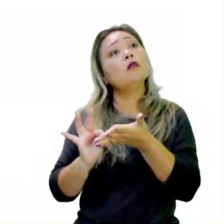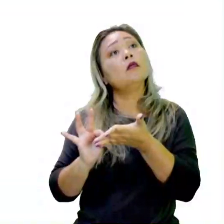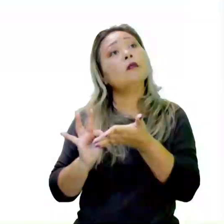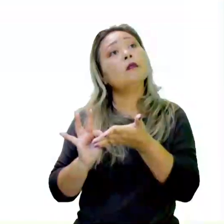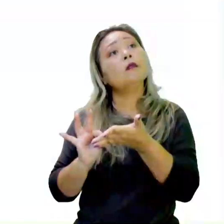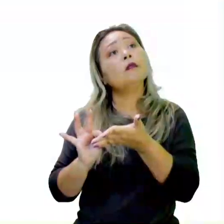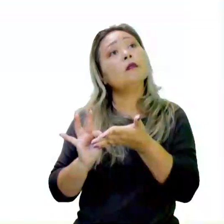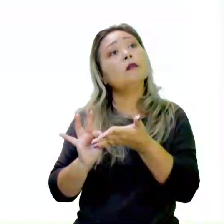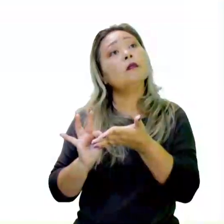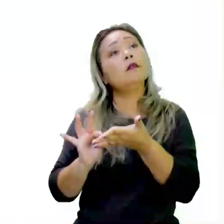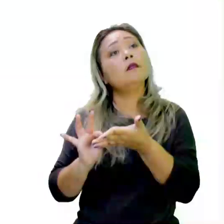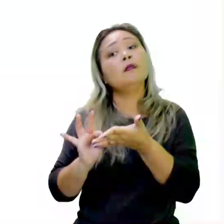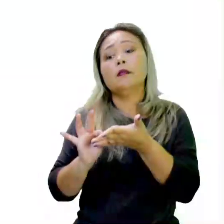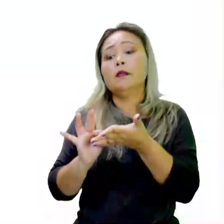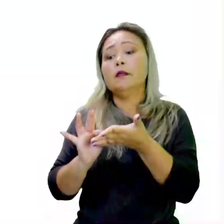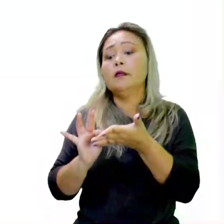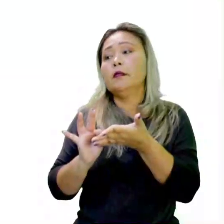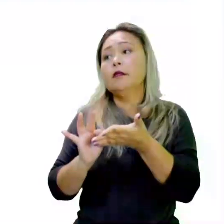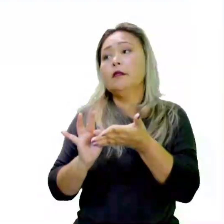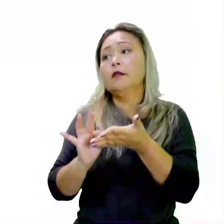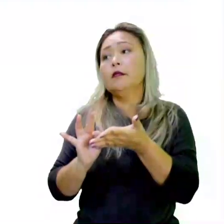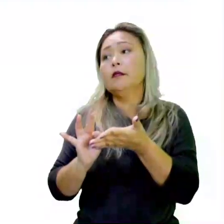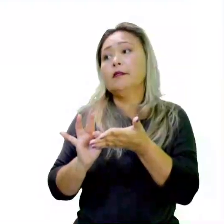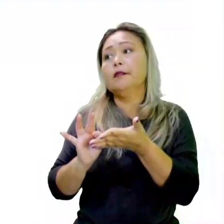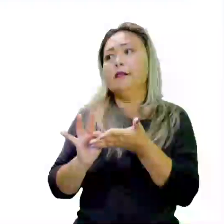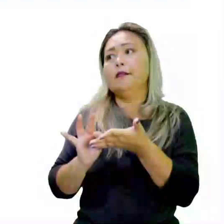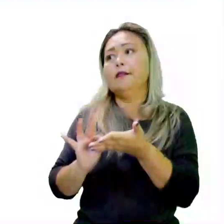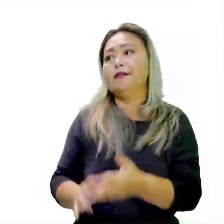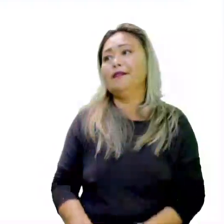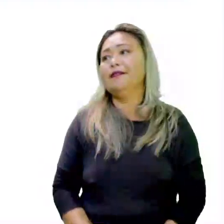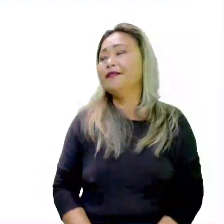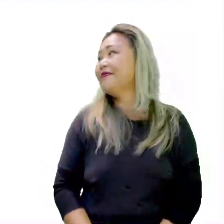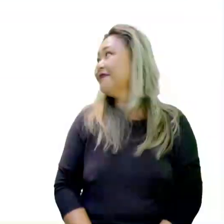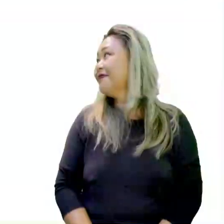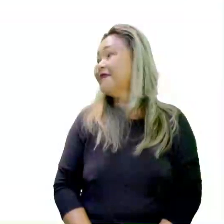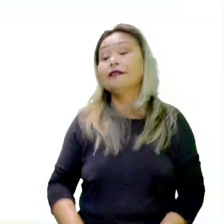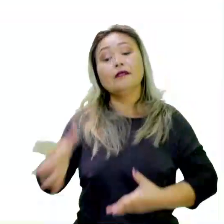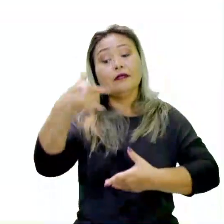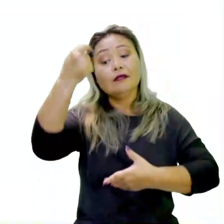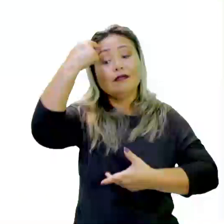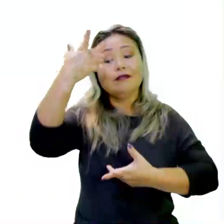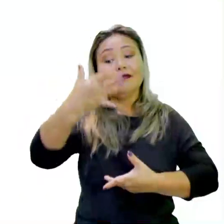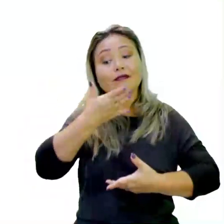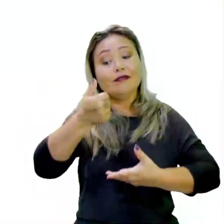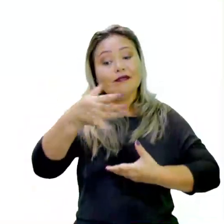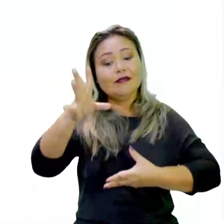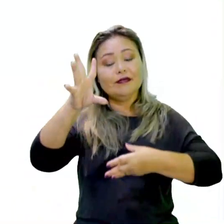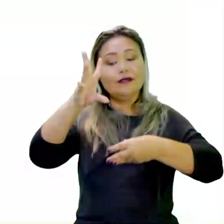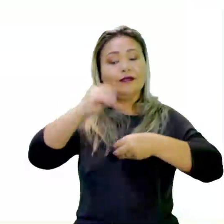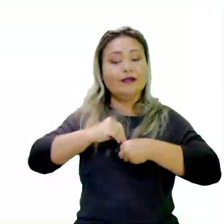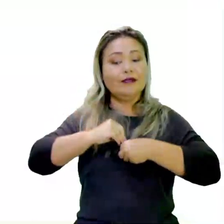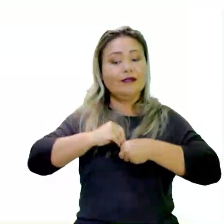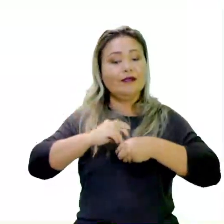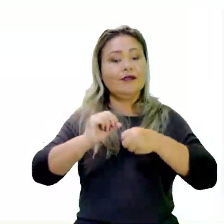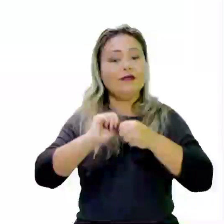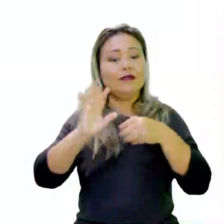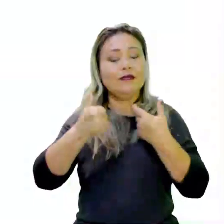professor. As melhores ideias, né, eles incorporavam. Sim. Uma coisa importantíssima aqui nessa figura,